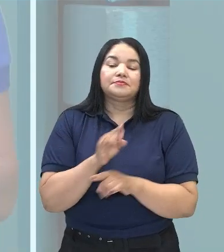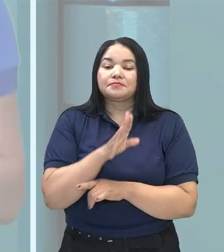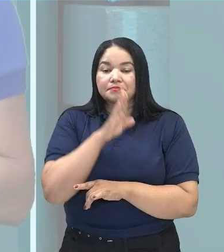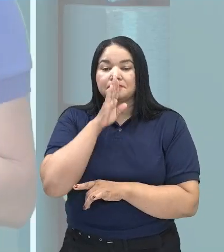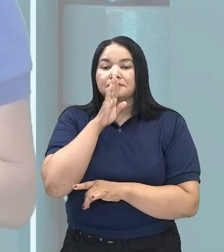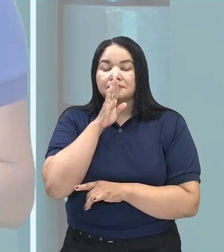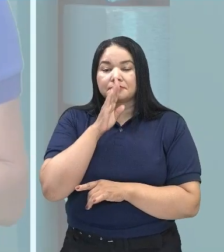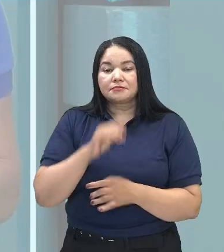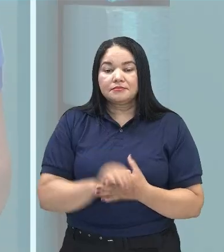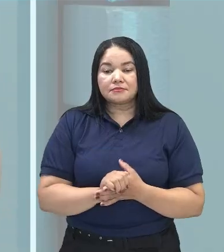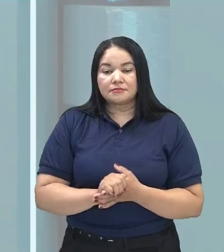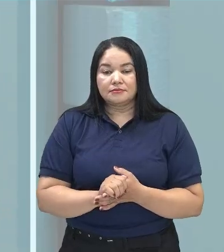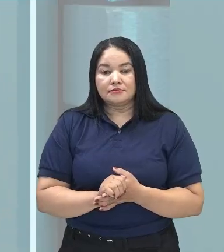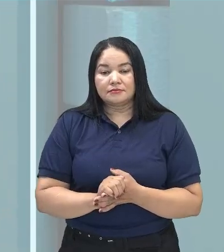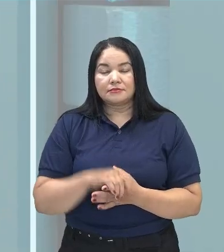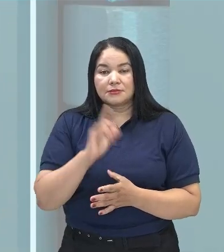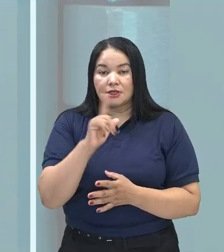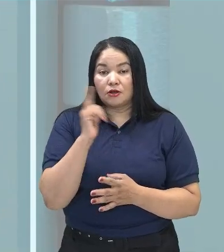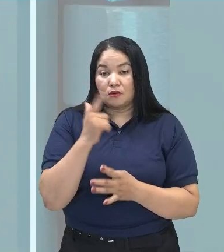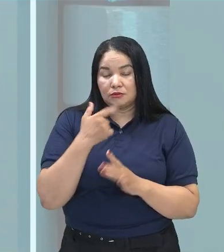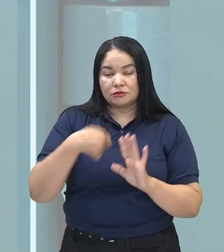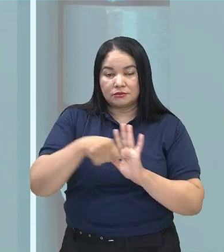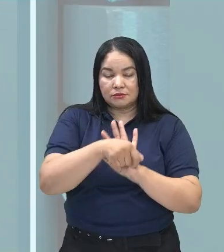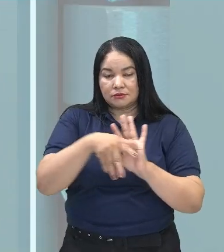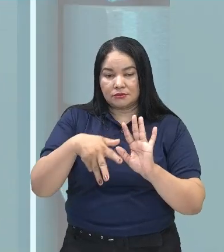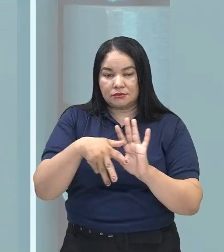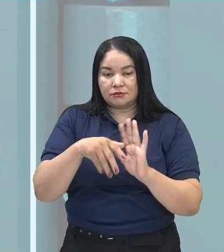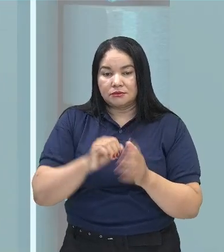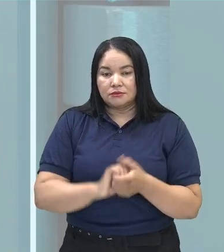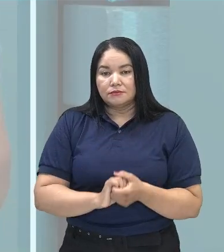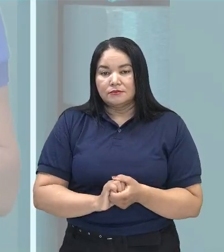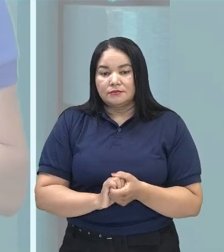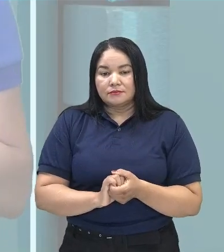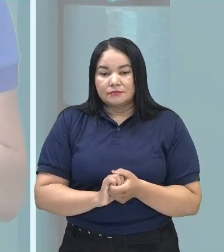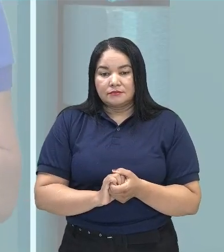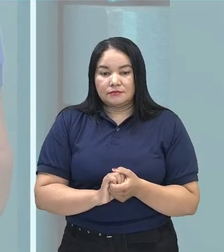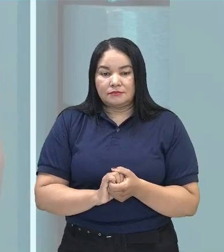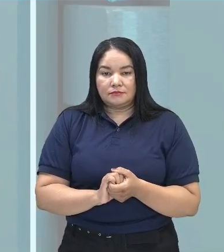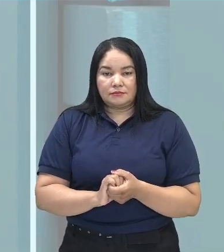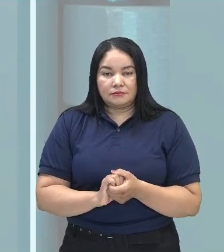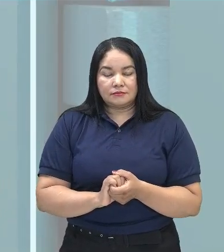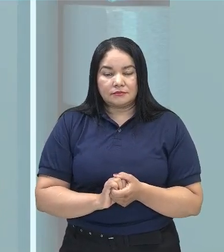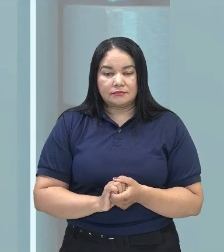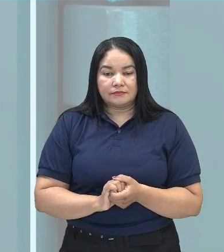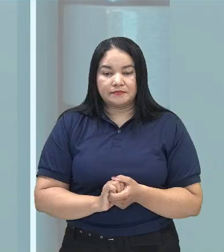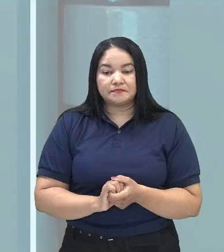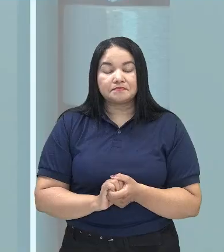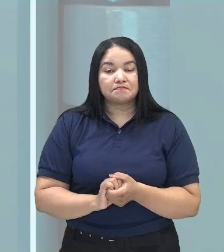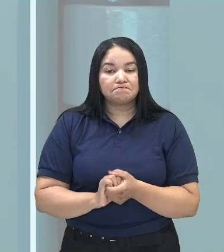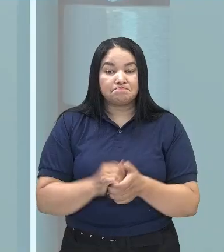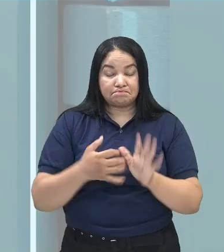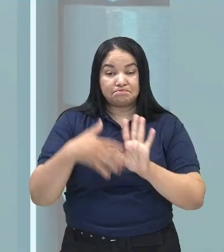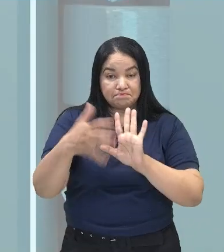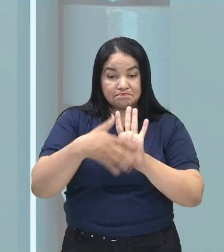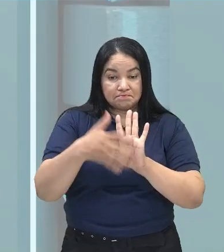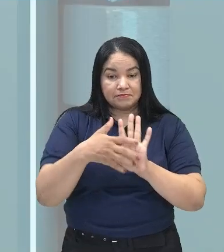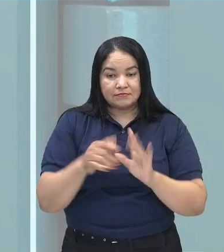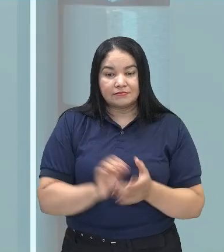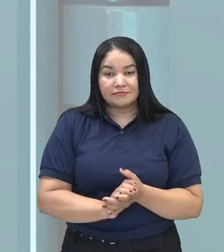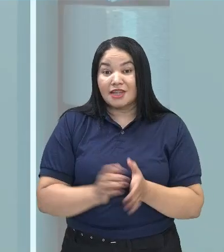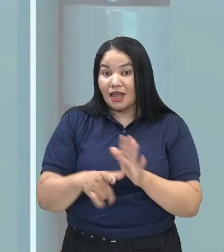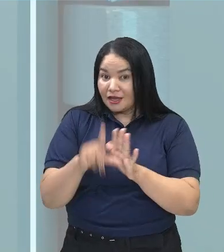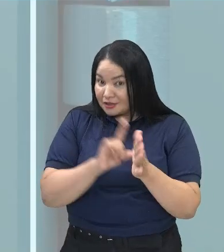Então, vemos a outra figura de linguagem, que foi a hipérbole, né? Não, antes nós